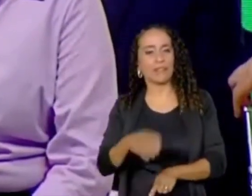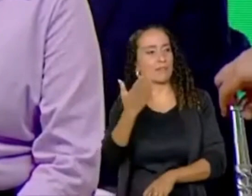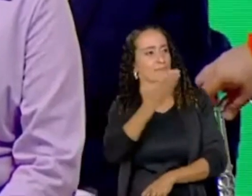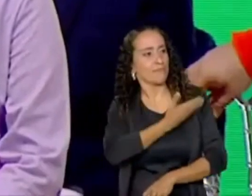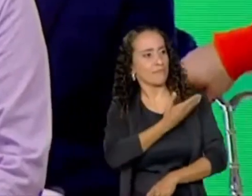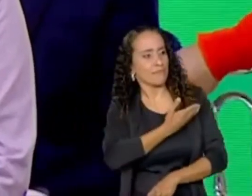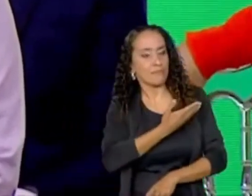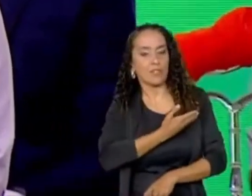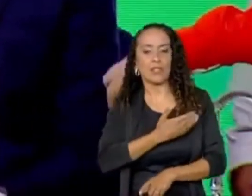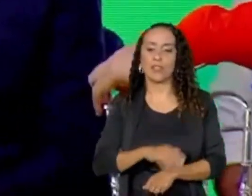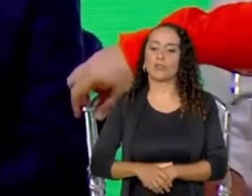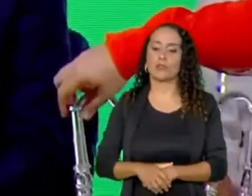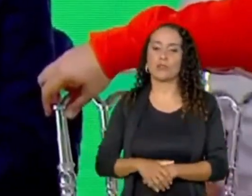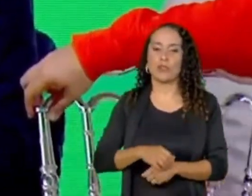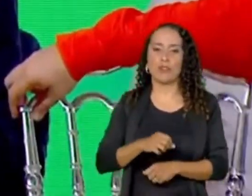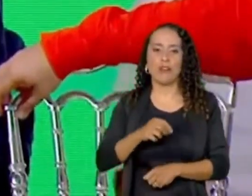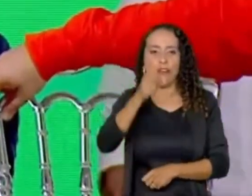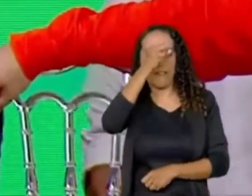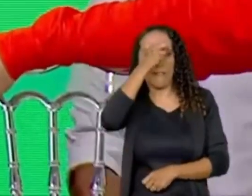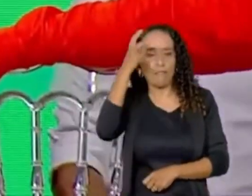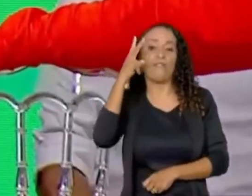companheiros e companheiras vereadores,